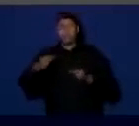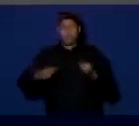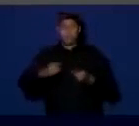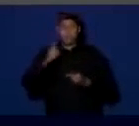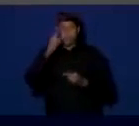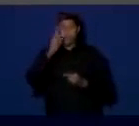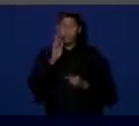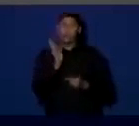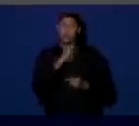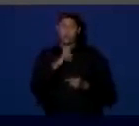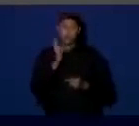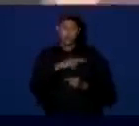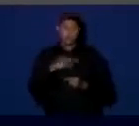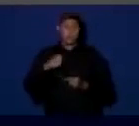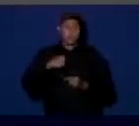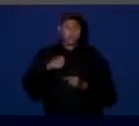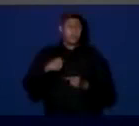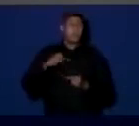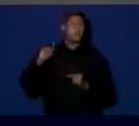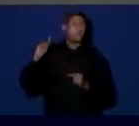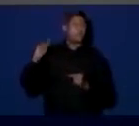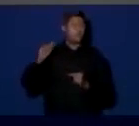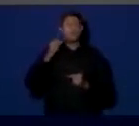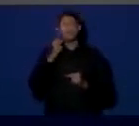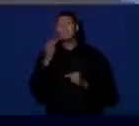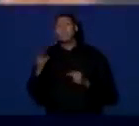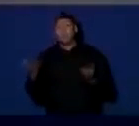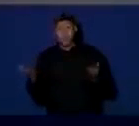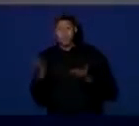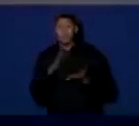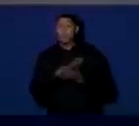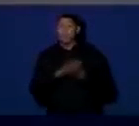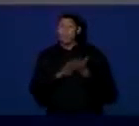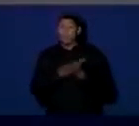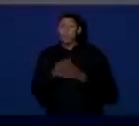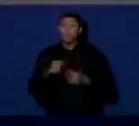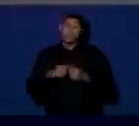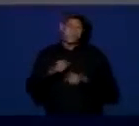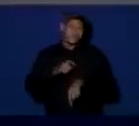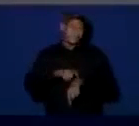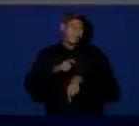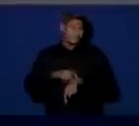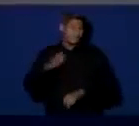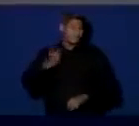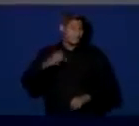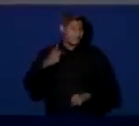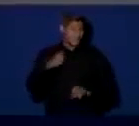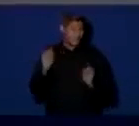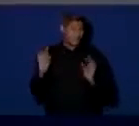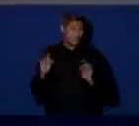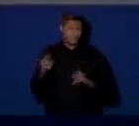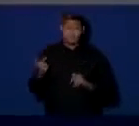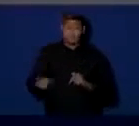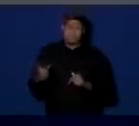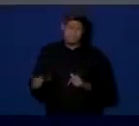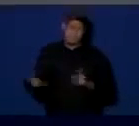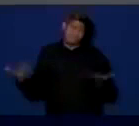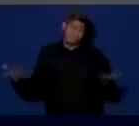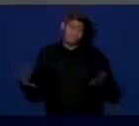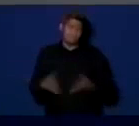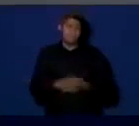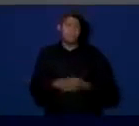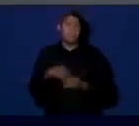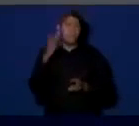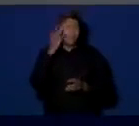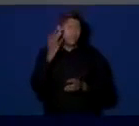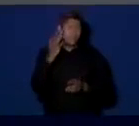Rússia, né? Mas eu não vou falar sobre isso agora, que não dá nem tempo, nem sou especialista. Eu acho